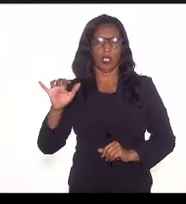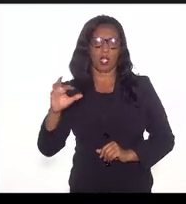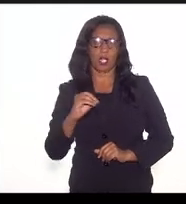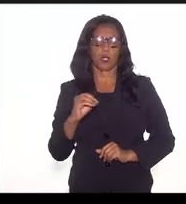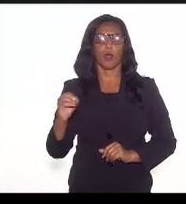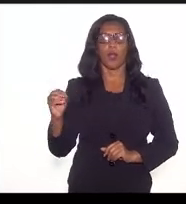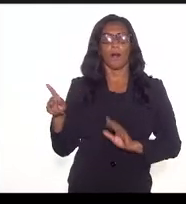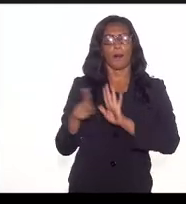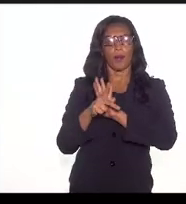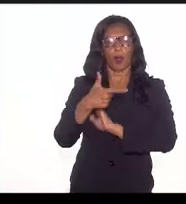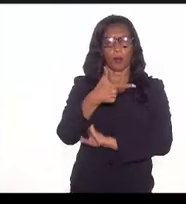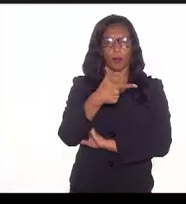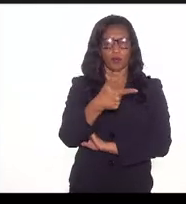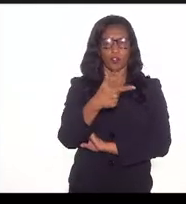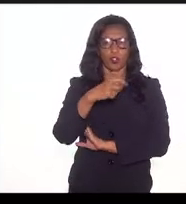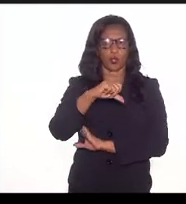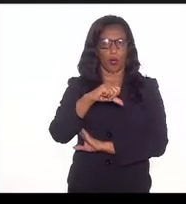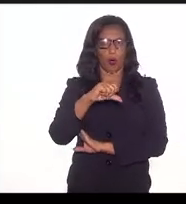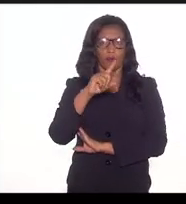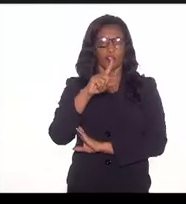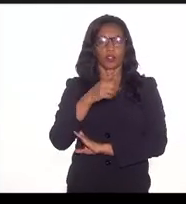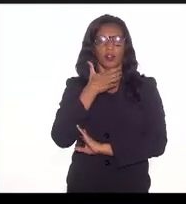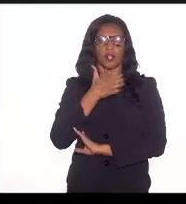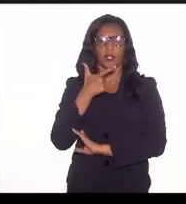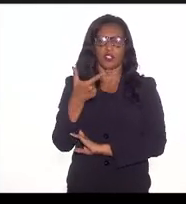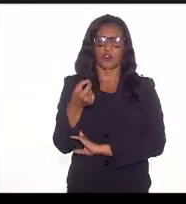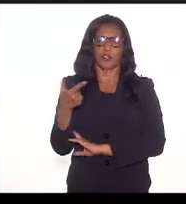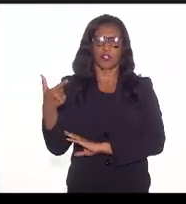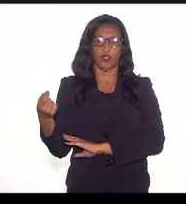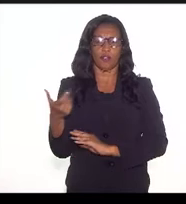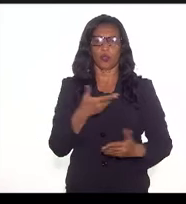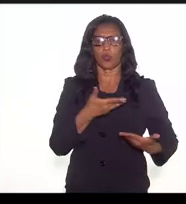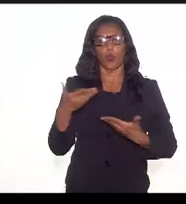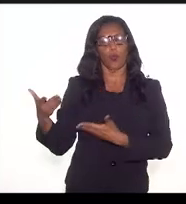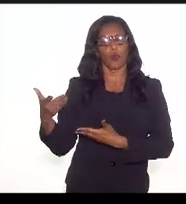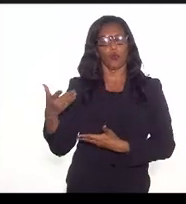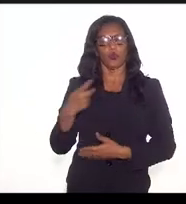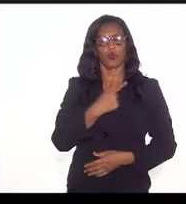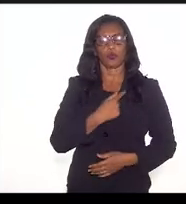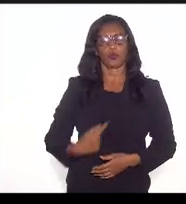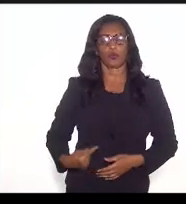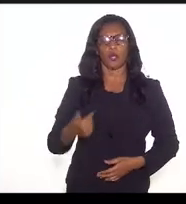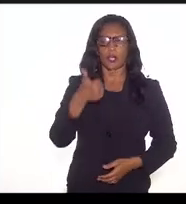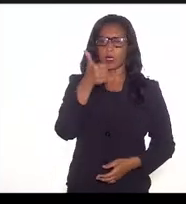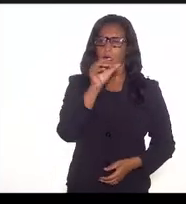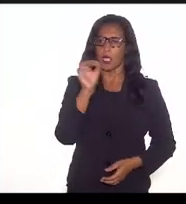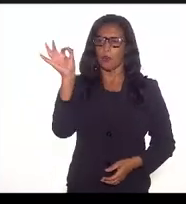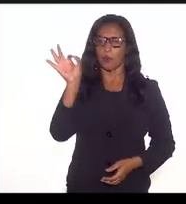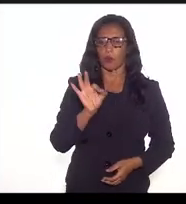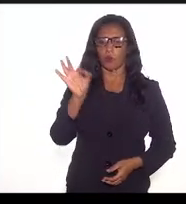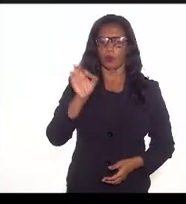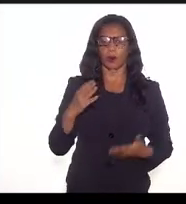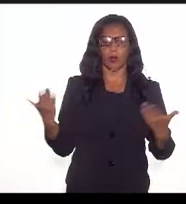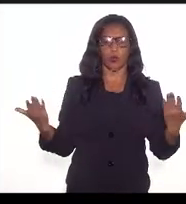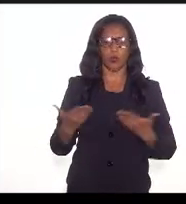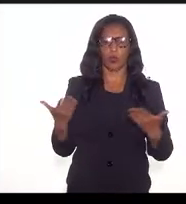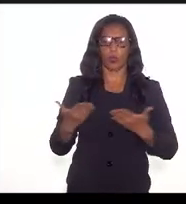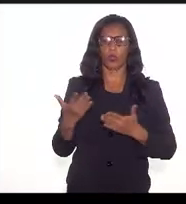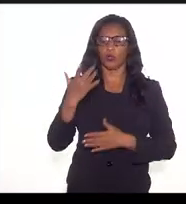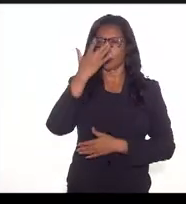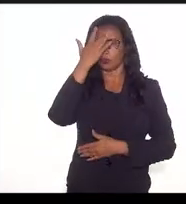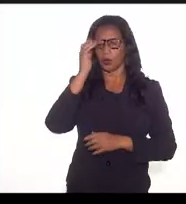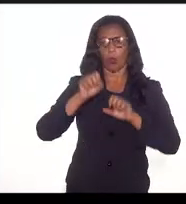dezembro de 2020, a convite do governador Cláudio Castro. Ela é 100% hoje de servidores da